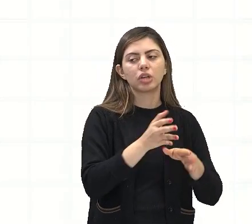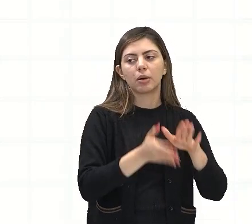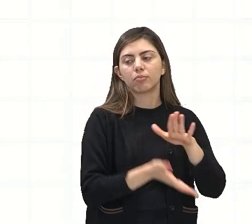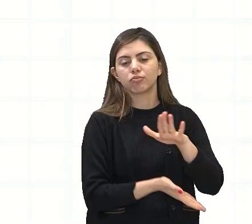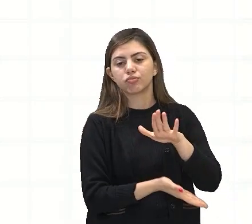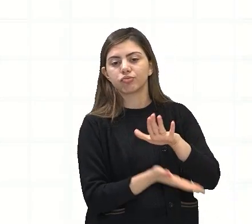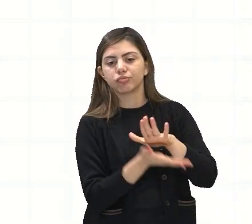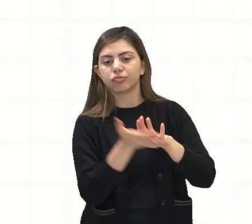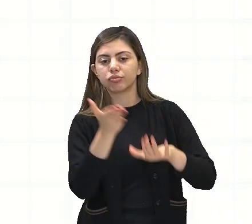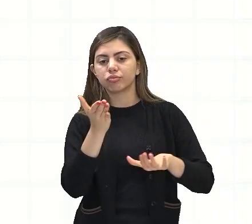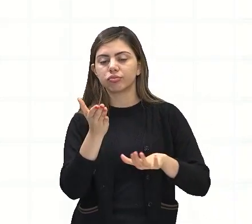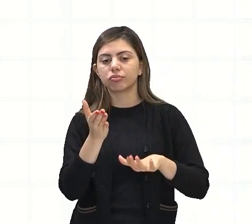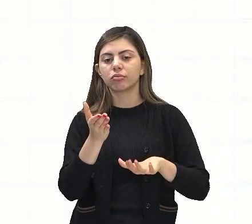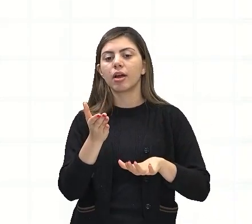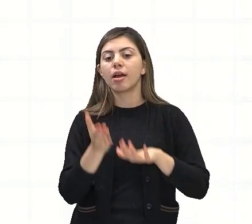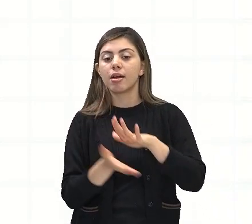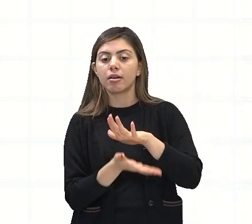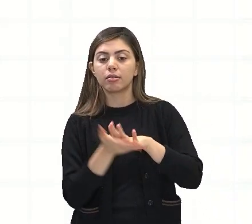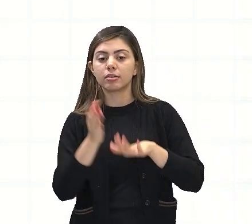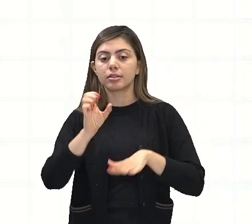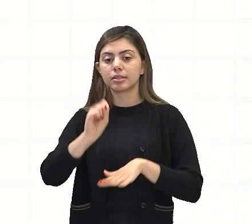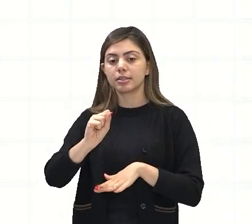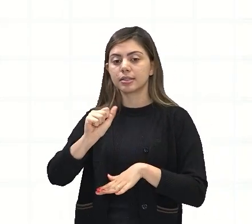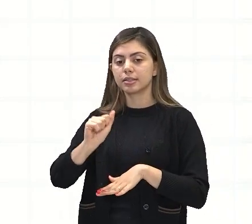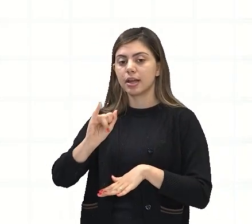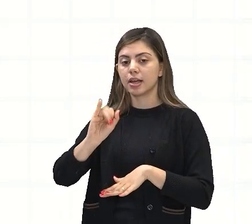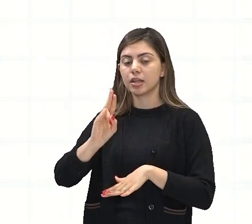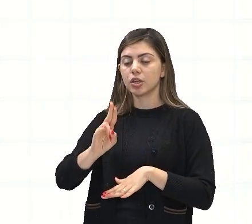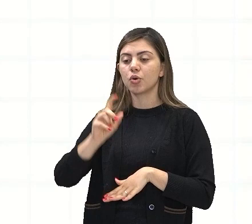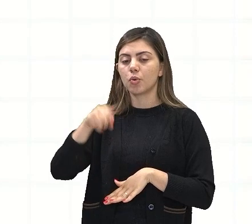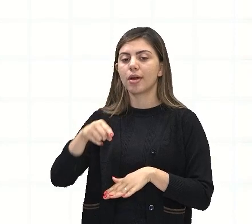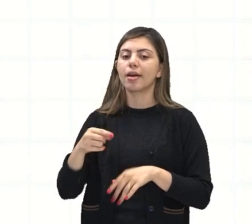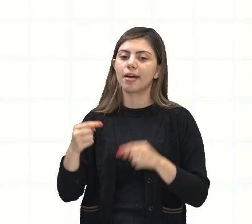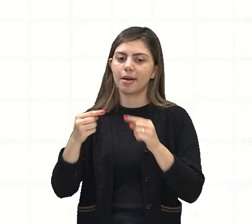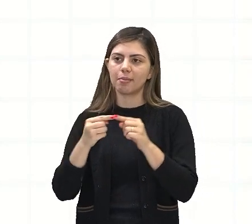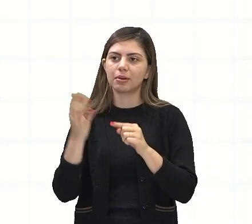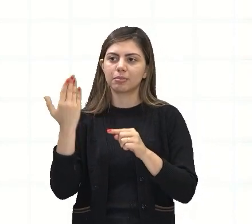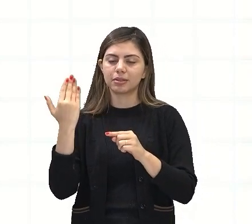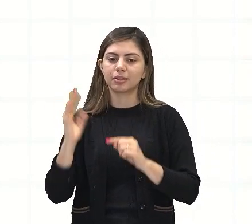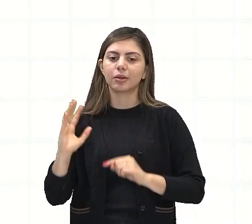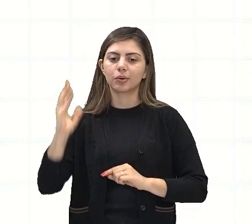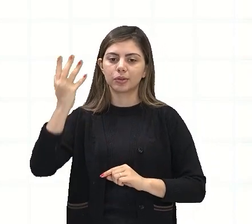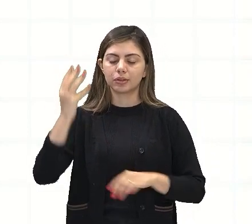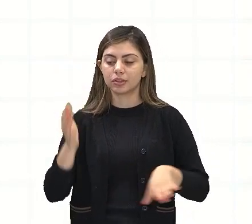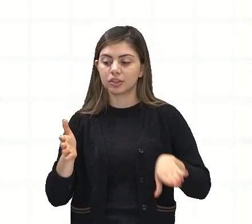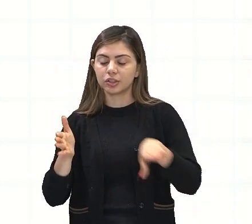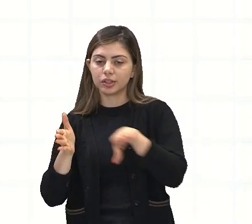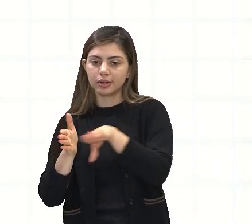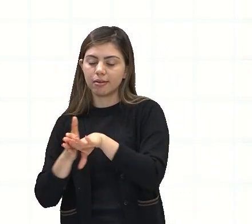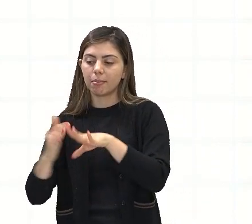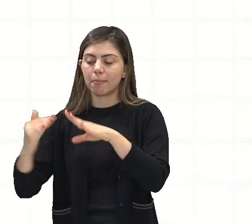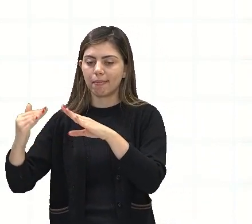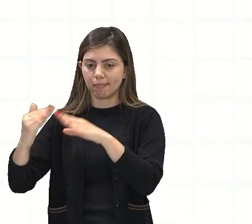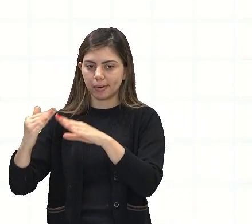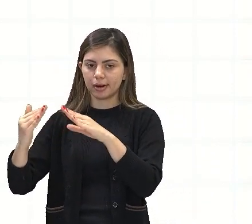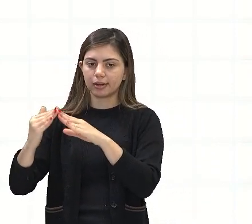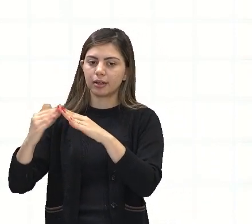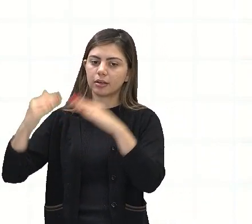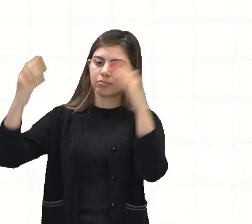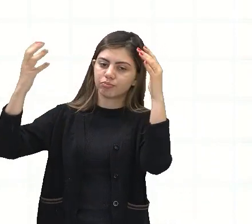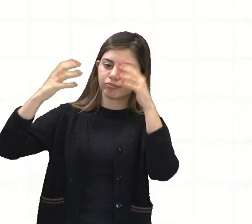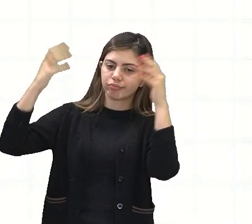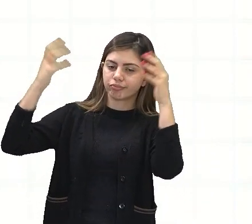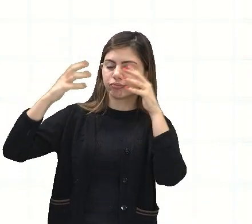pretérito perfeito, e foi, olha isso, gente, pretérito perfeito, para a sua casa. Chegando lá, banhou,